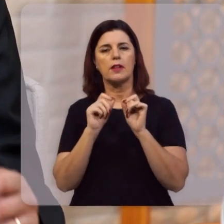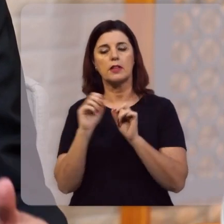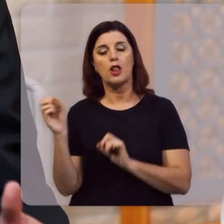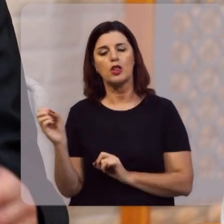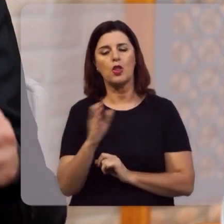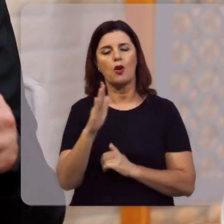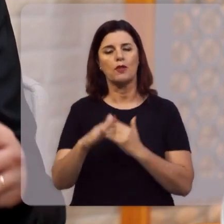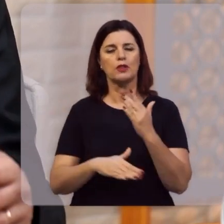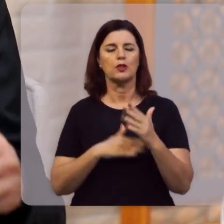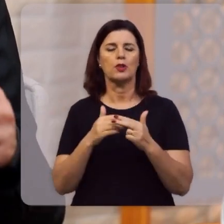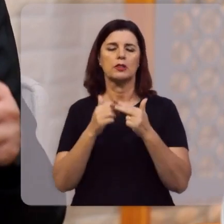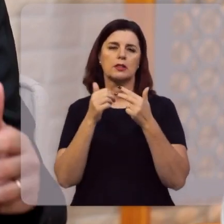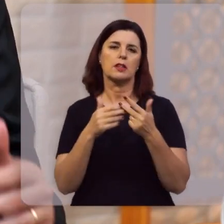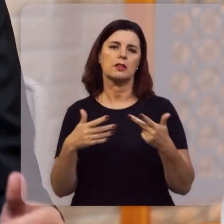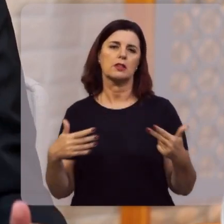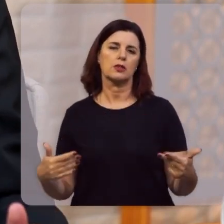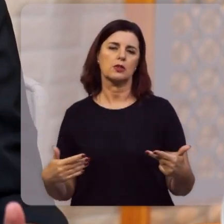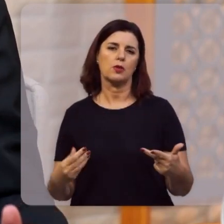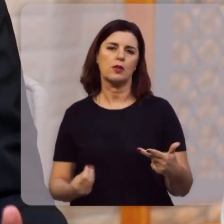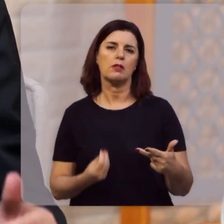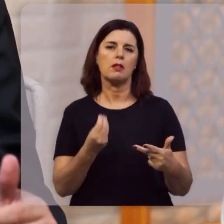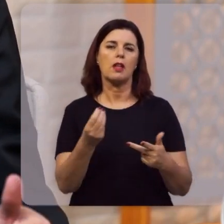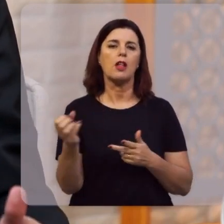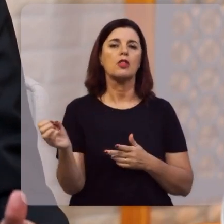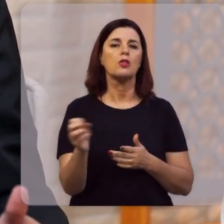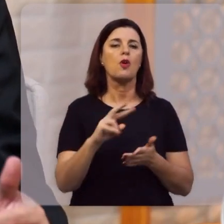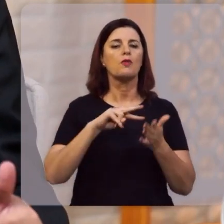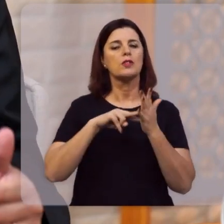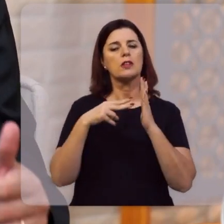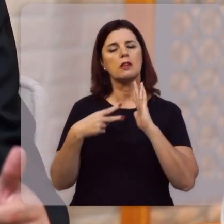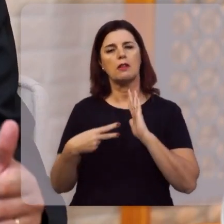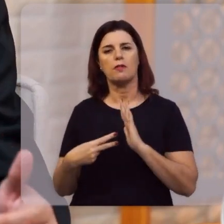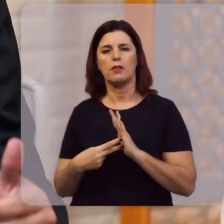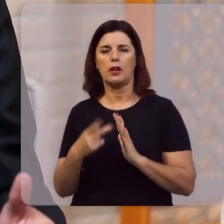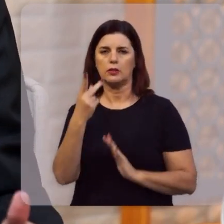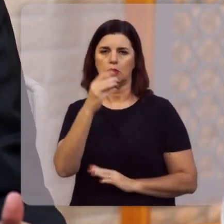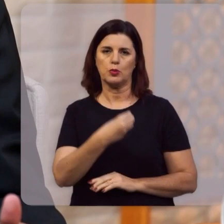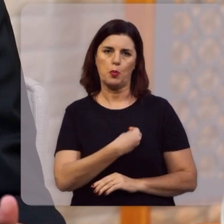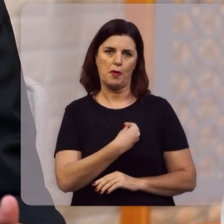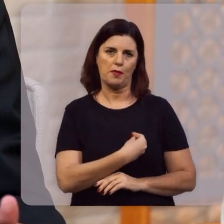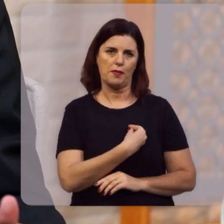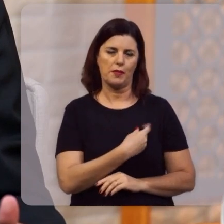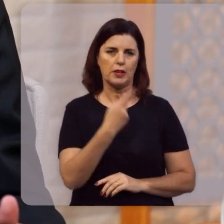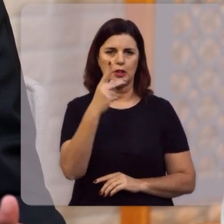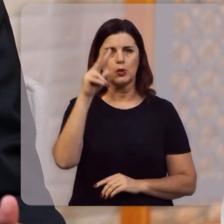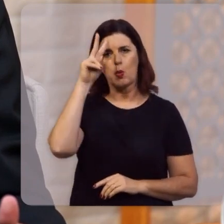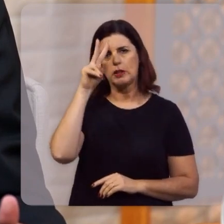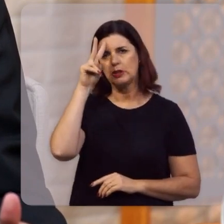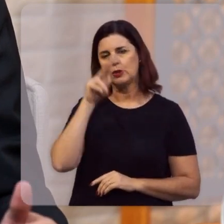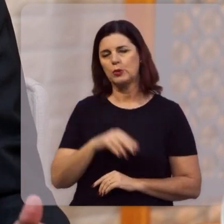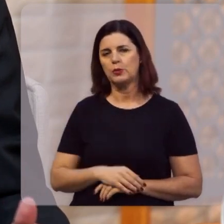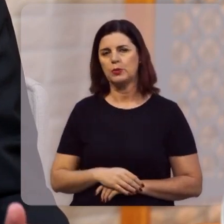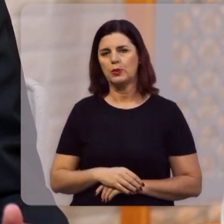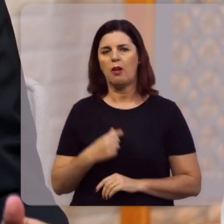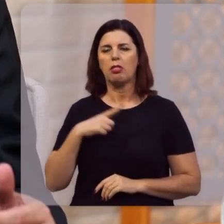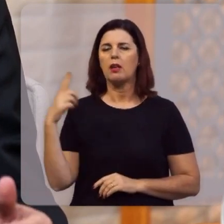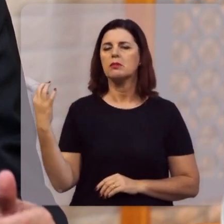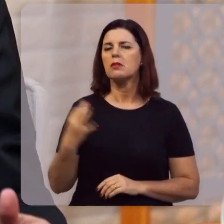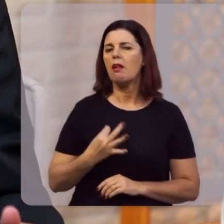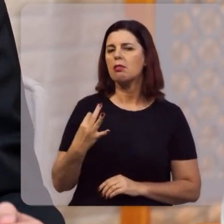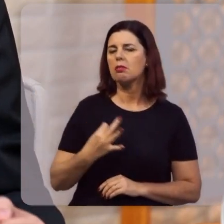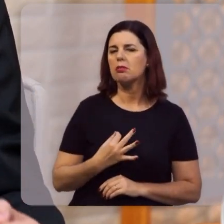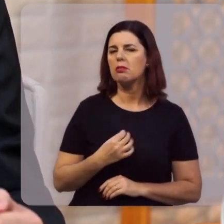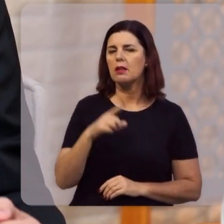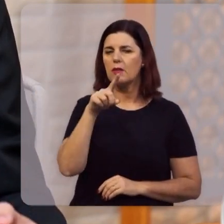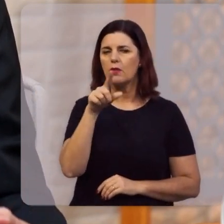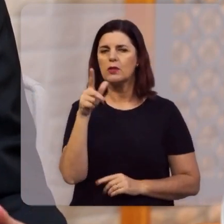de fazer novas todas as coisas, trazer um novo sentido e significado para a sua vida, para a sua história. E eu